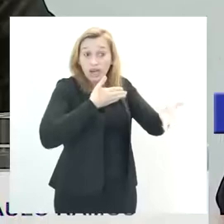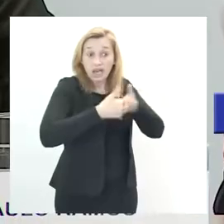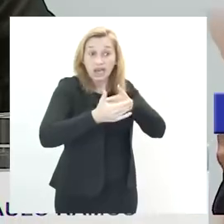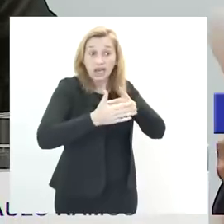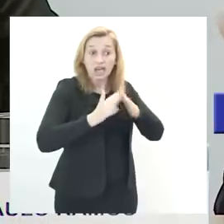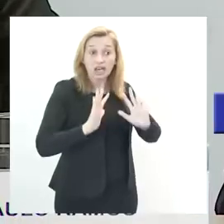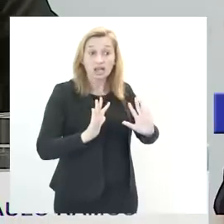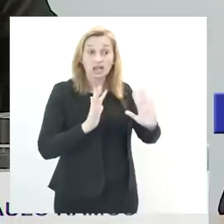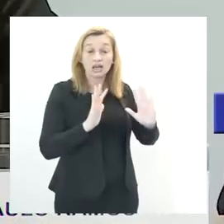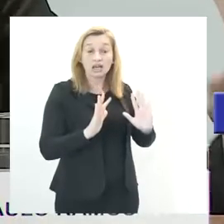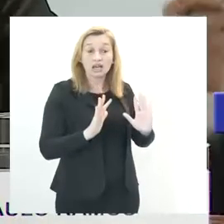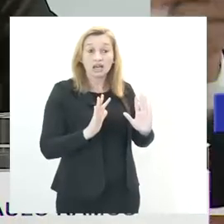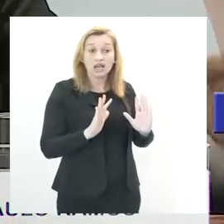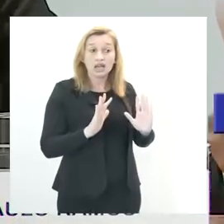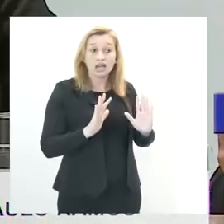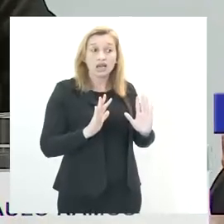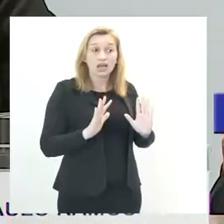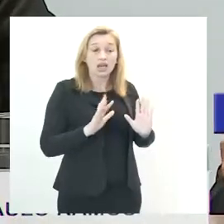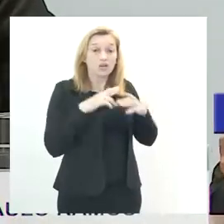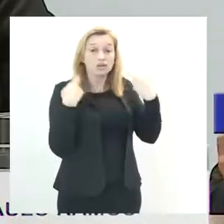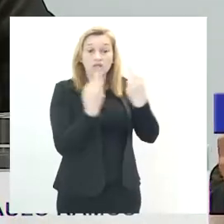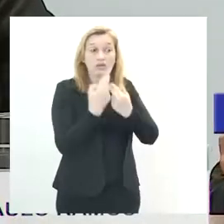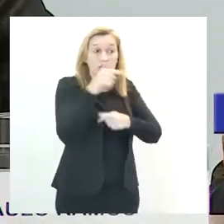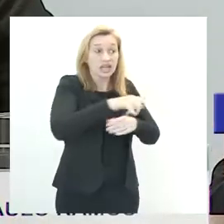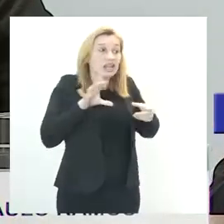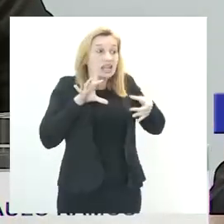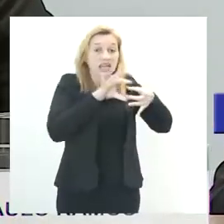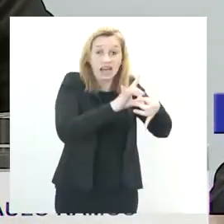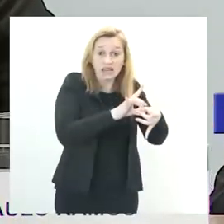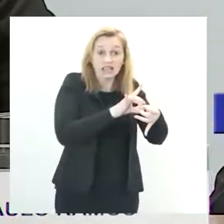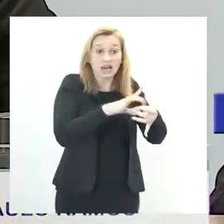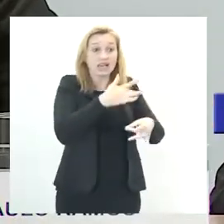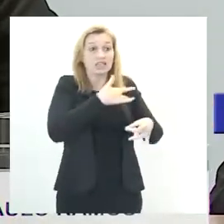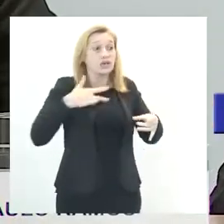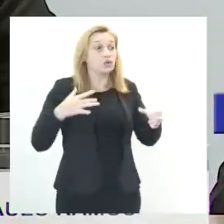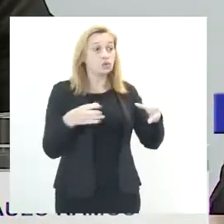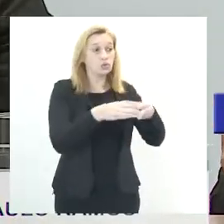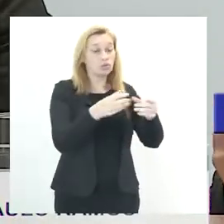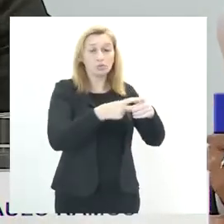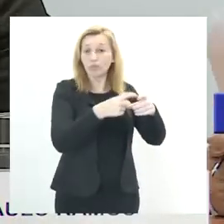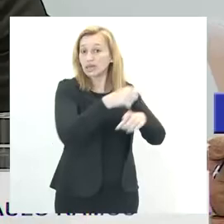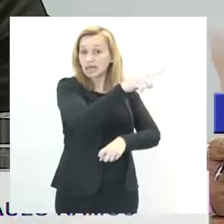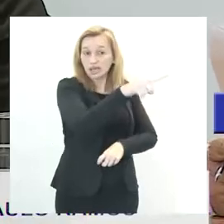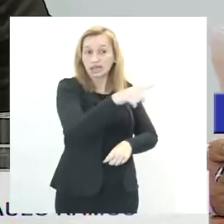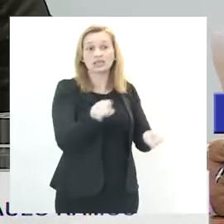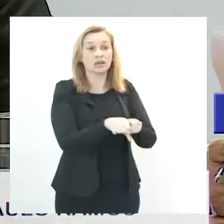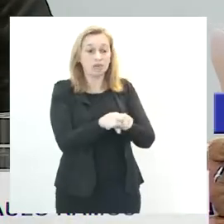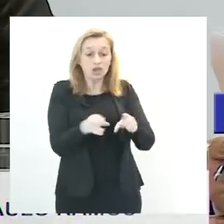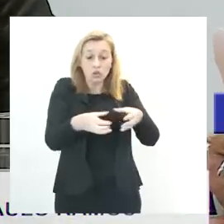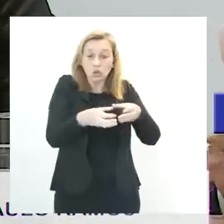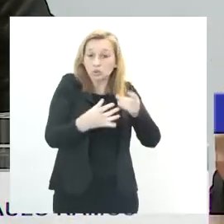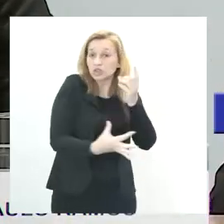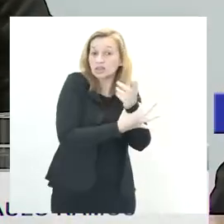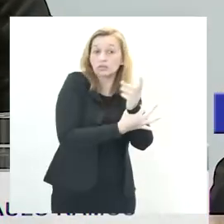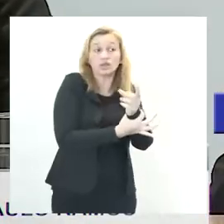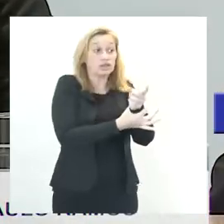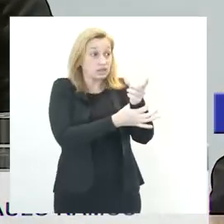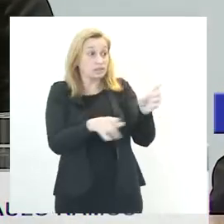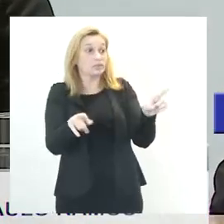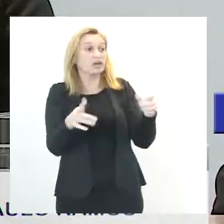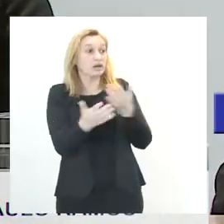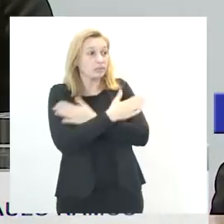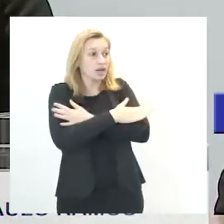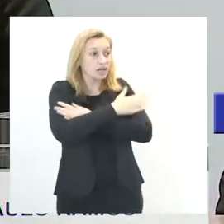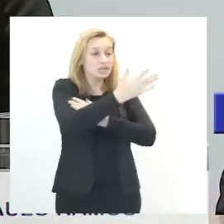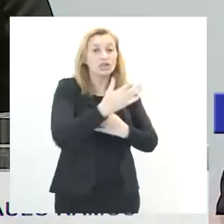ligado à saúde departamento o partidão departamento de segurança é um abraço também